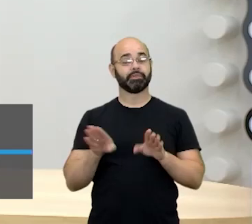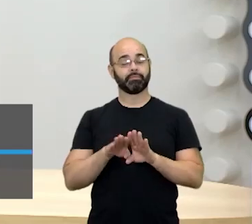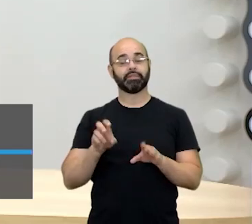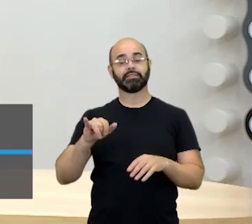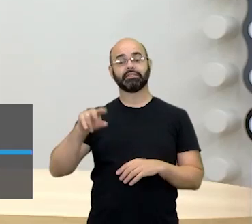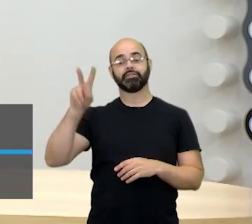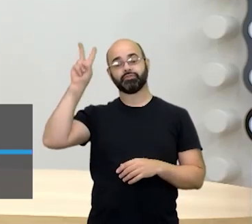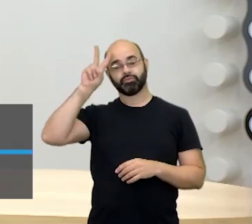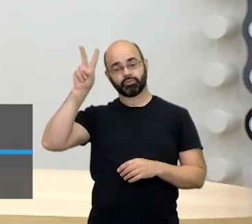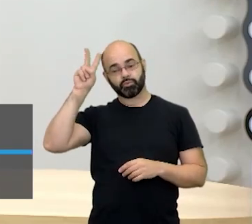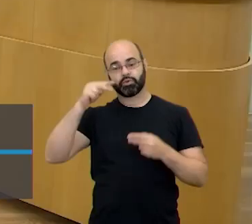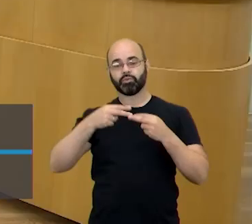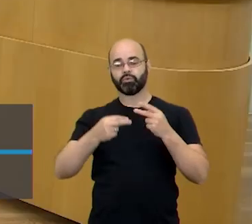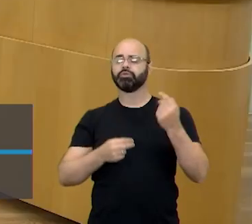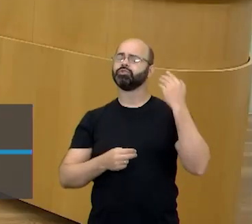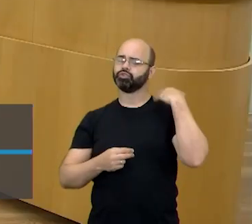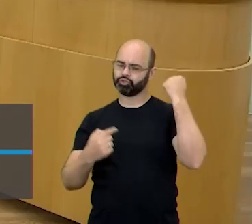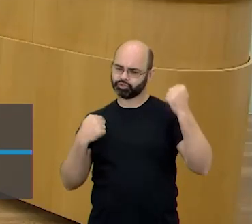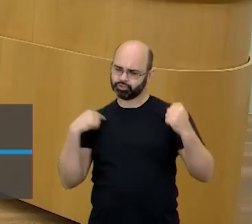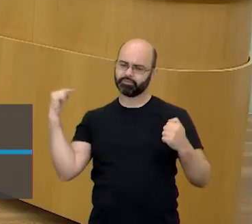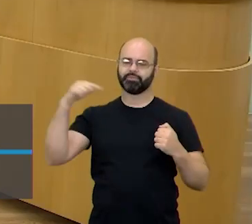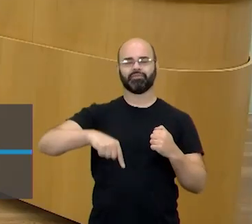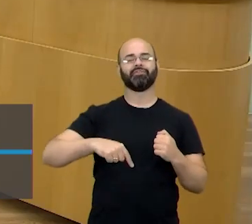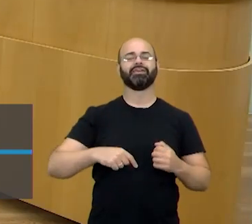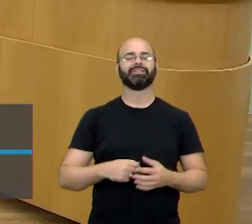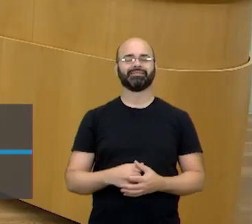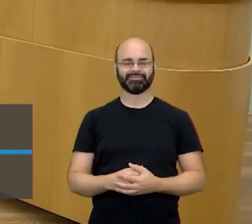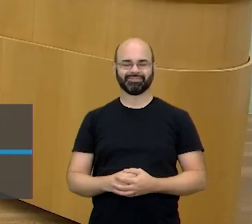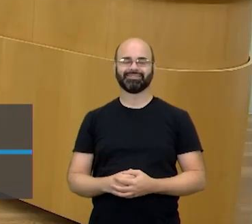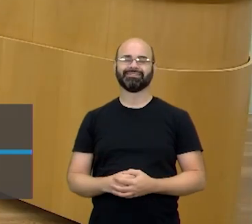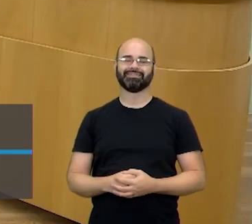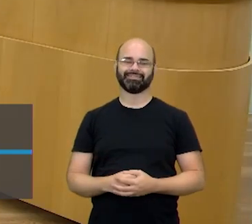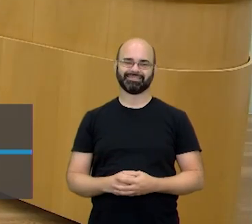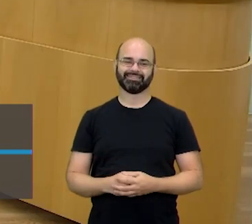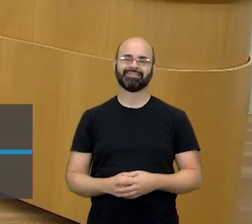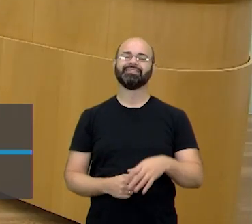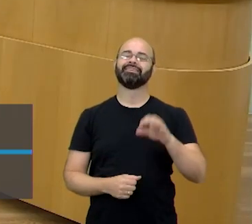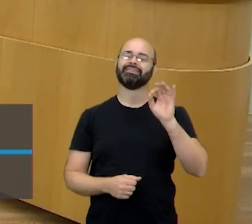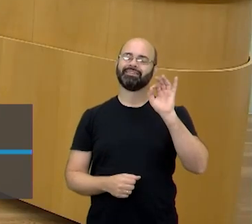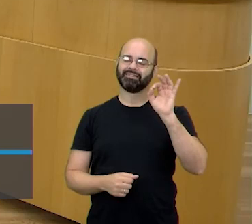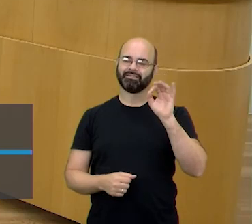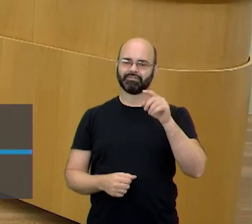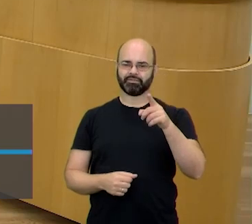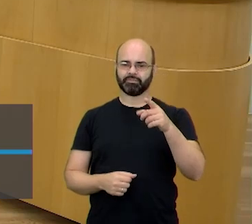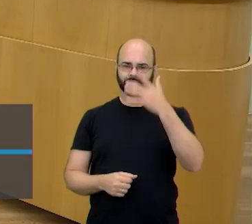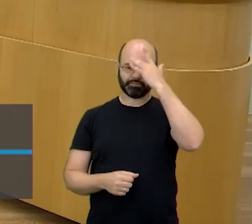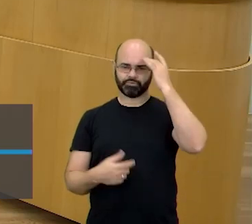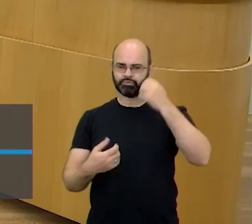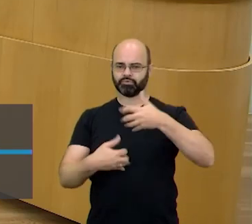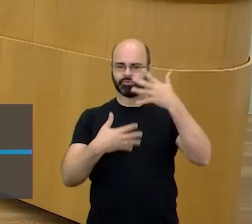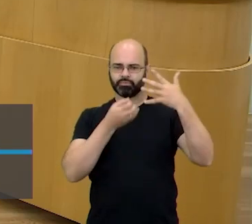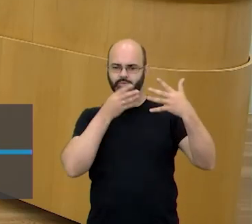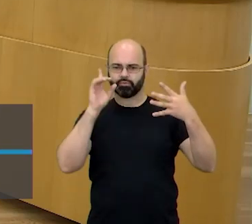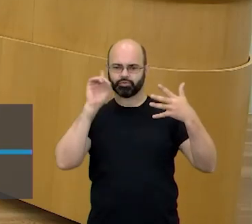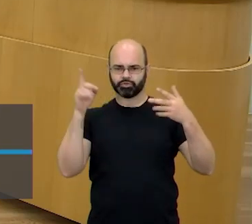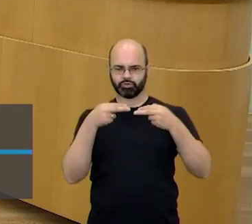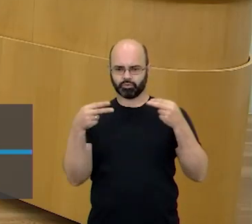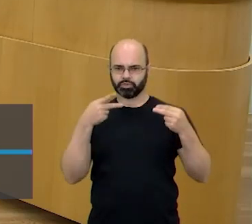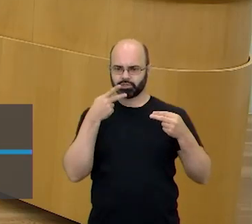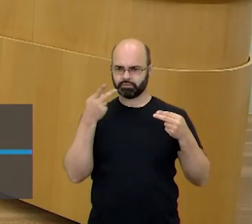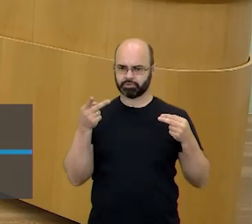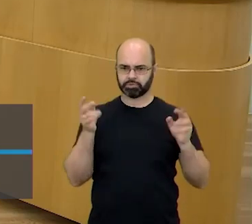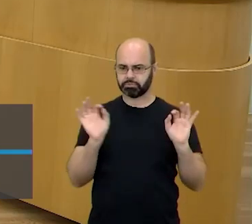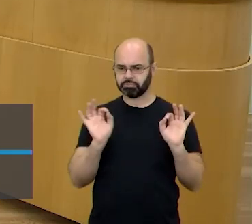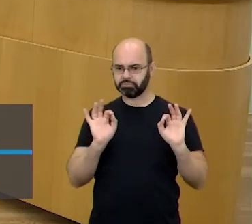também é uma prazer sempre estar com você aqui. E aí, você não vai comentar? Alguém já deu bom dia aqui para nós? Vamos lá,